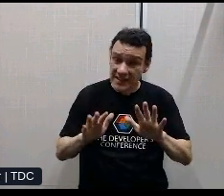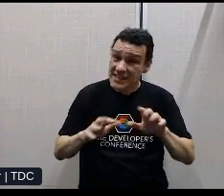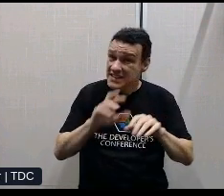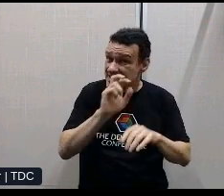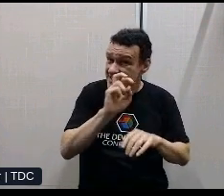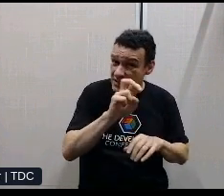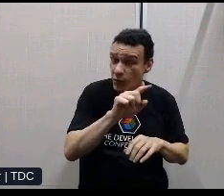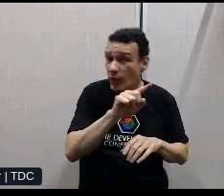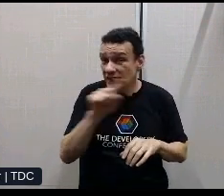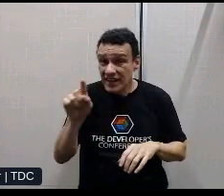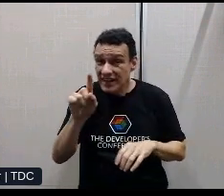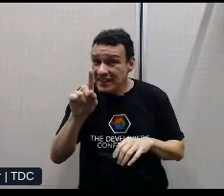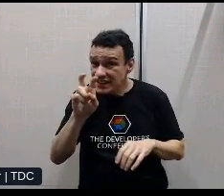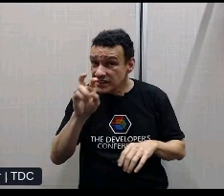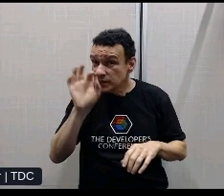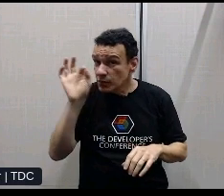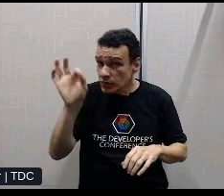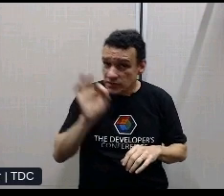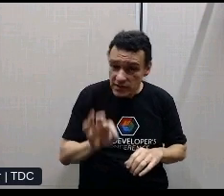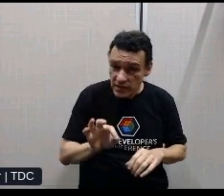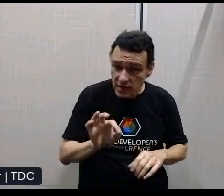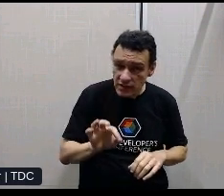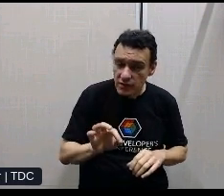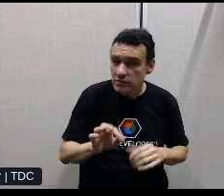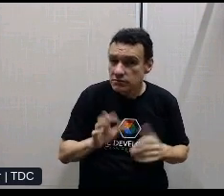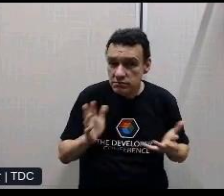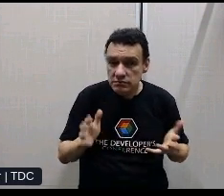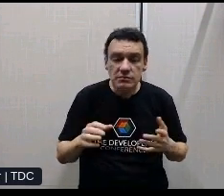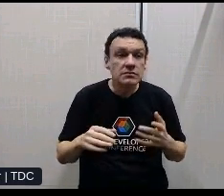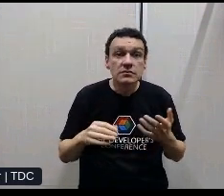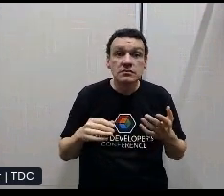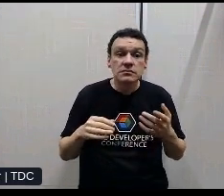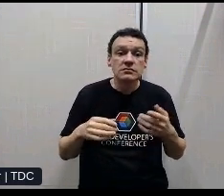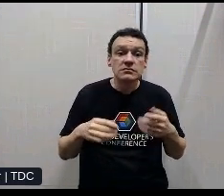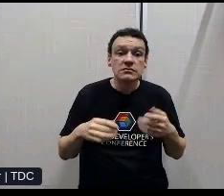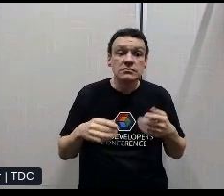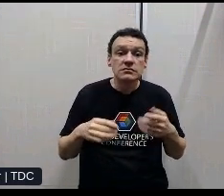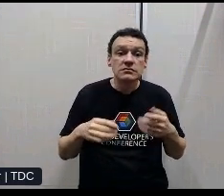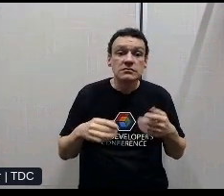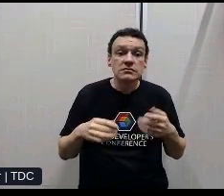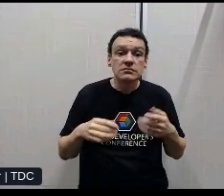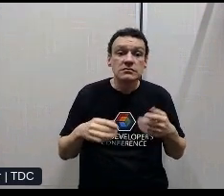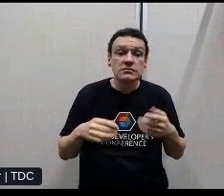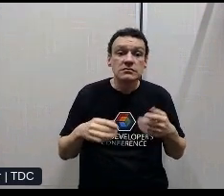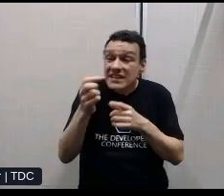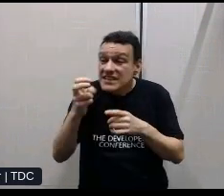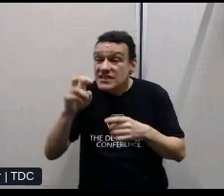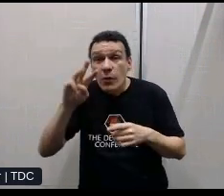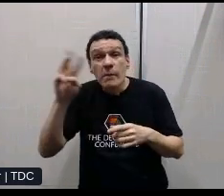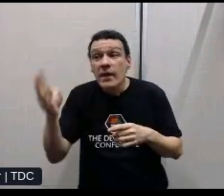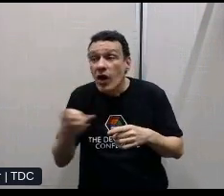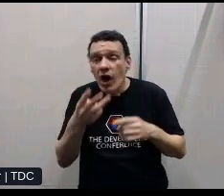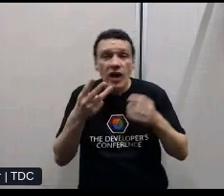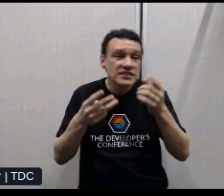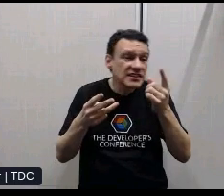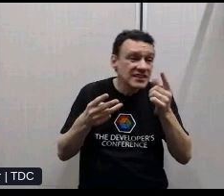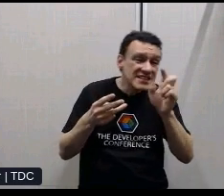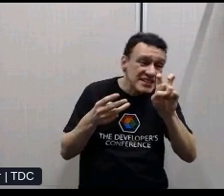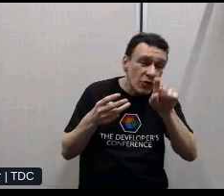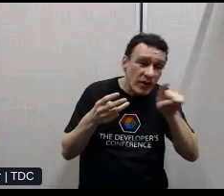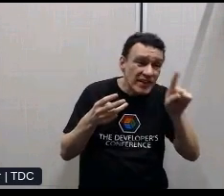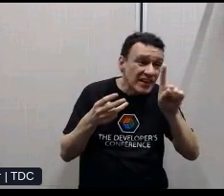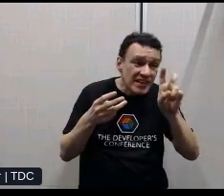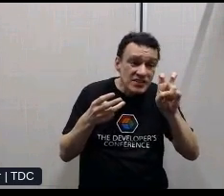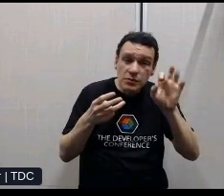precisa, né, de 75 milhões, olha onde a gente tem a oportunidade aqui das empresas podendo investir, das